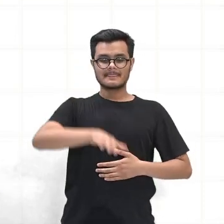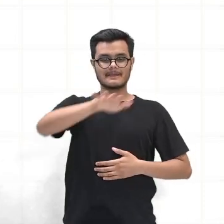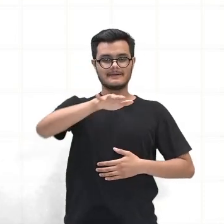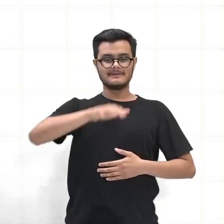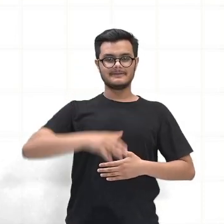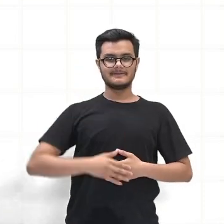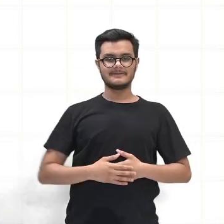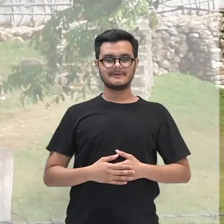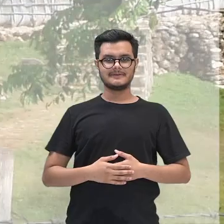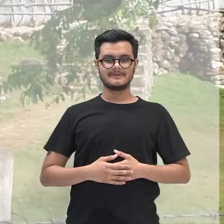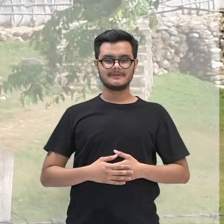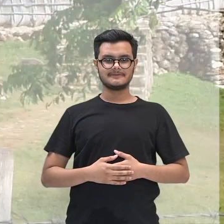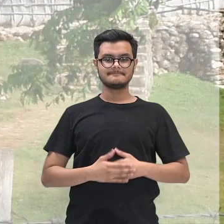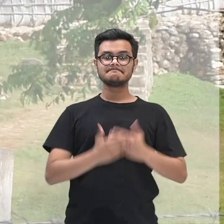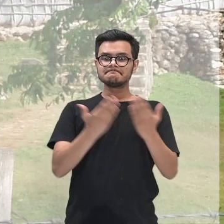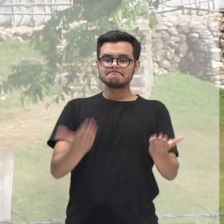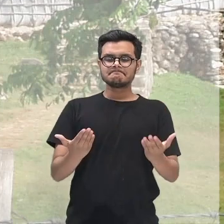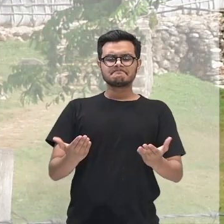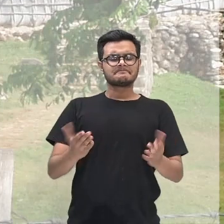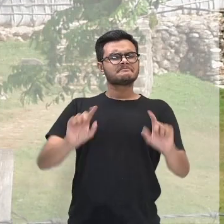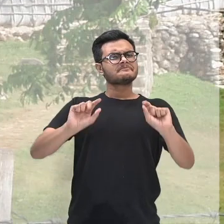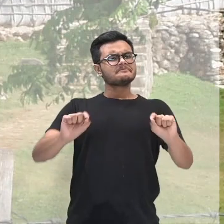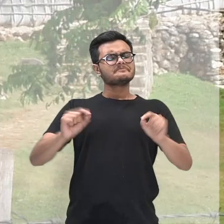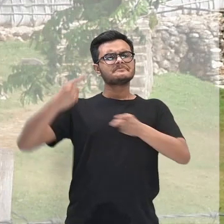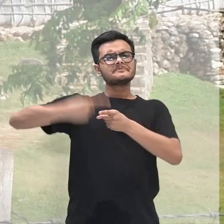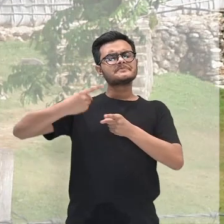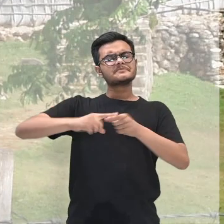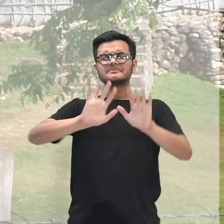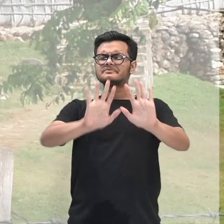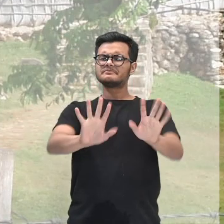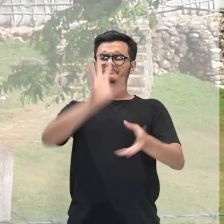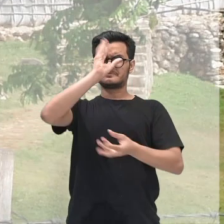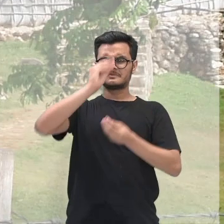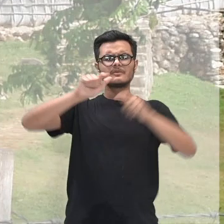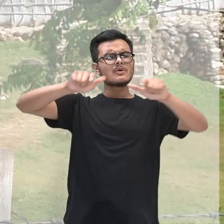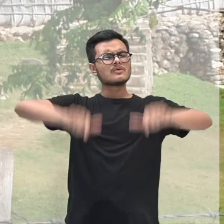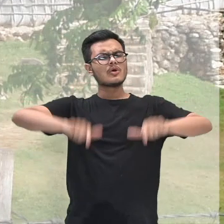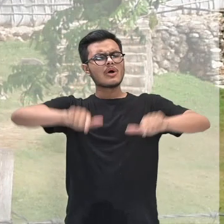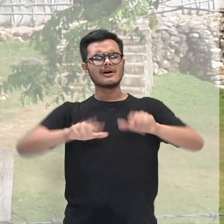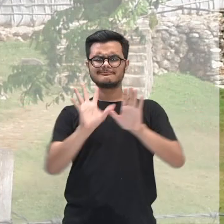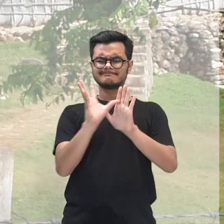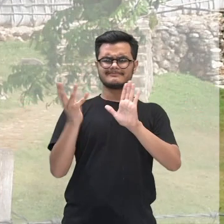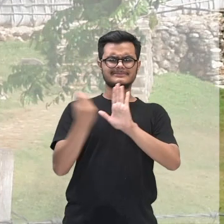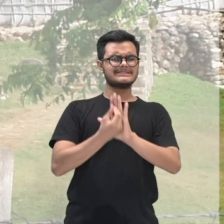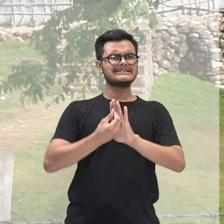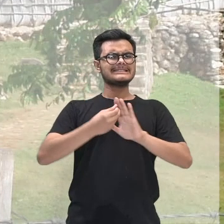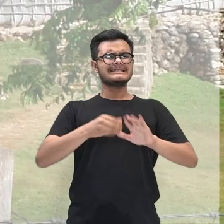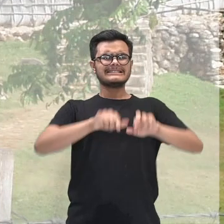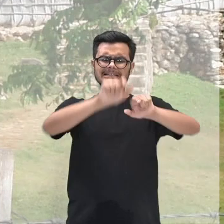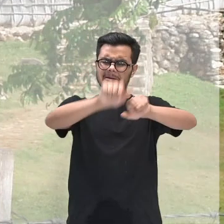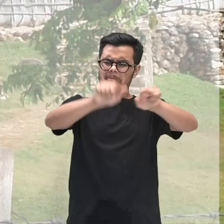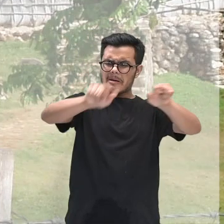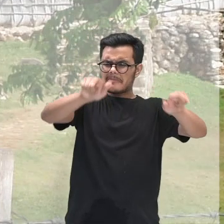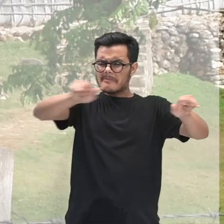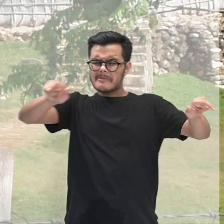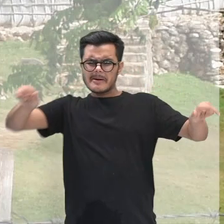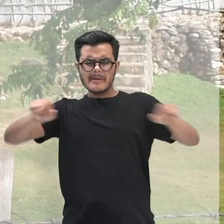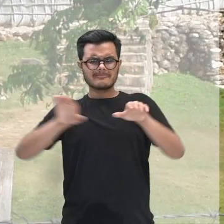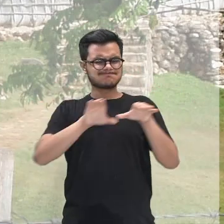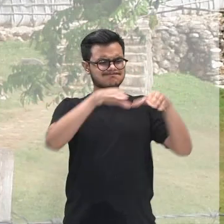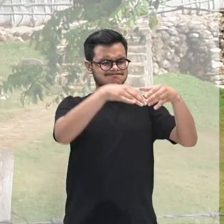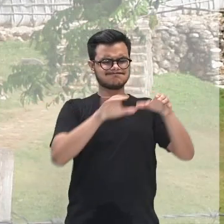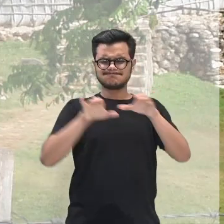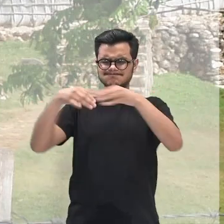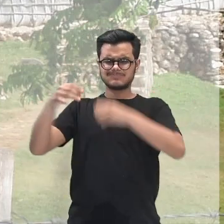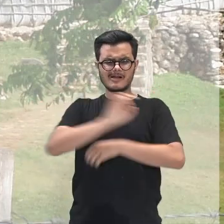floresta amazônica. Olha só, porque, galerinha, a região amazônica era lar de inúmeras tribos e